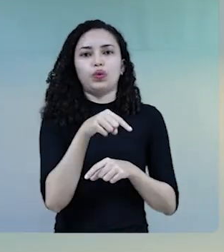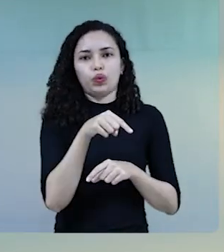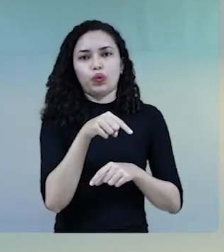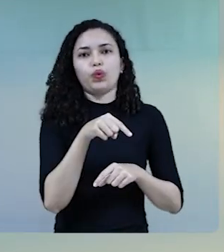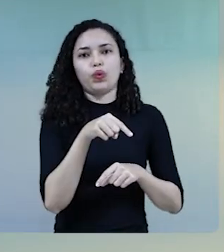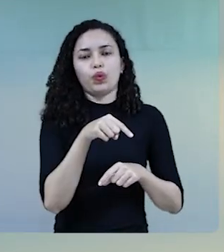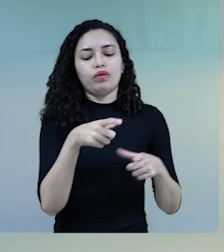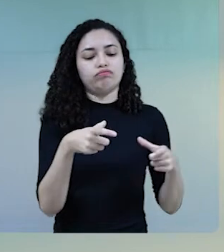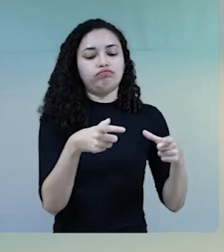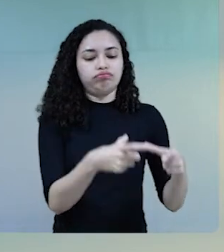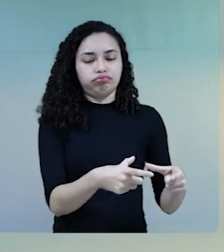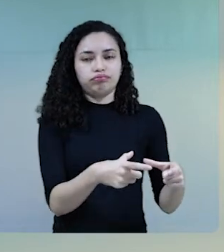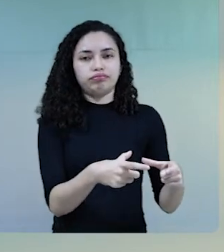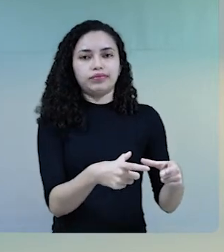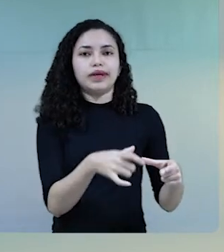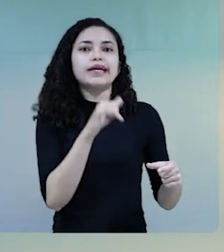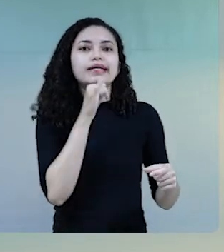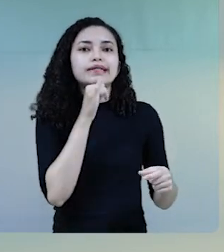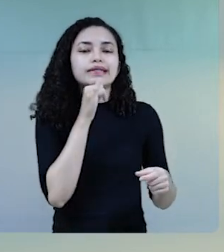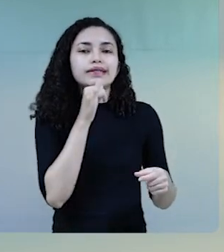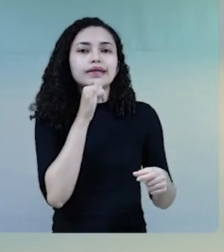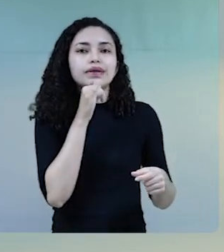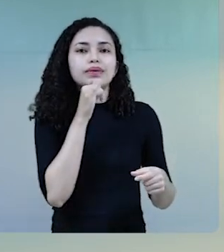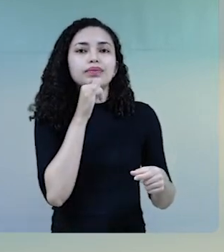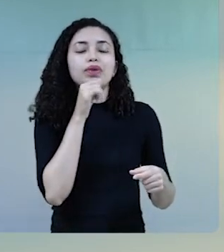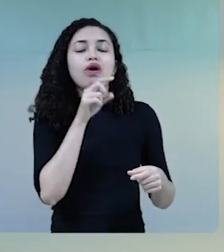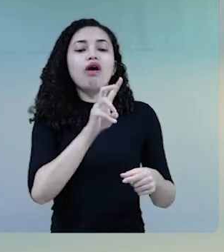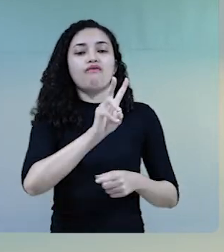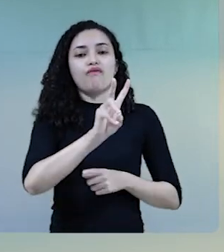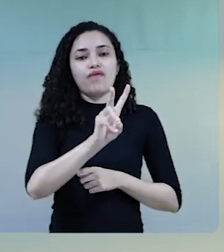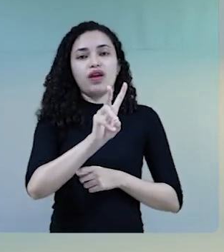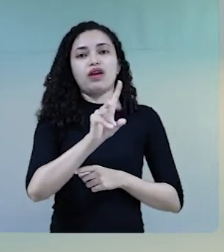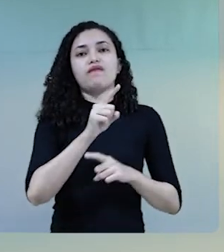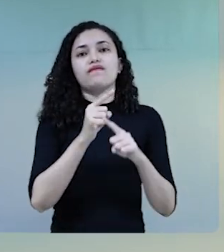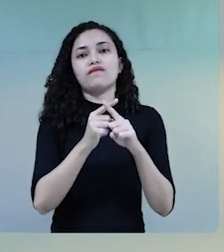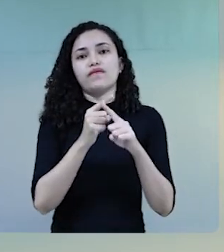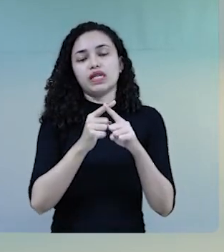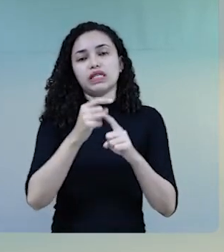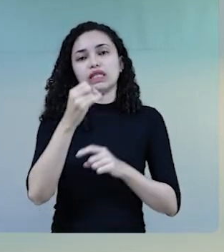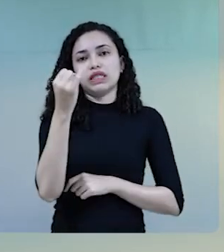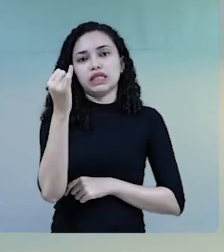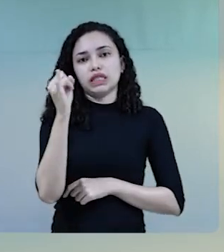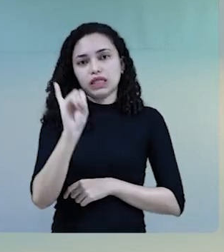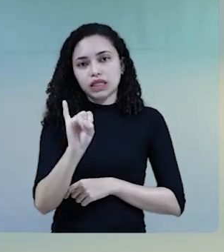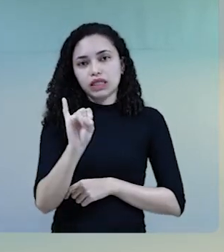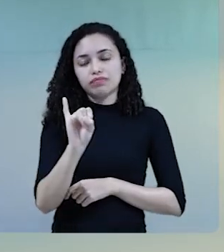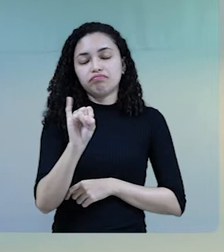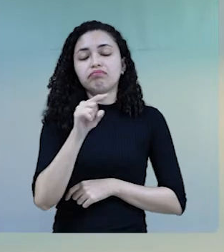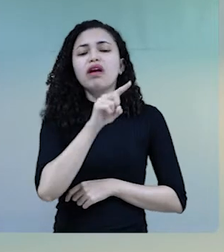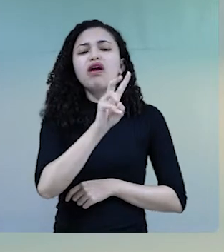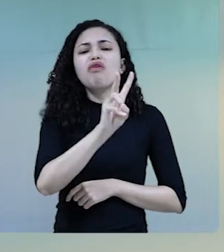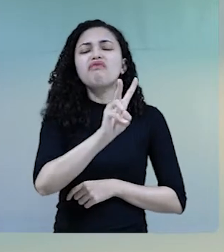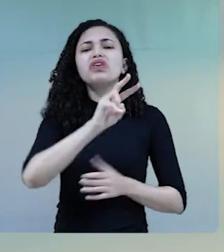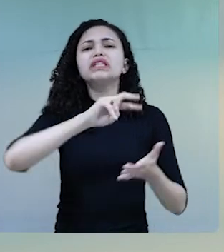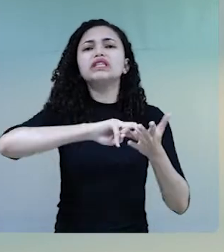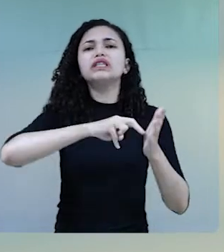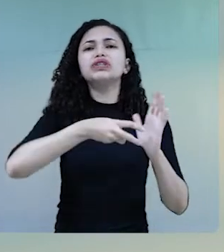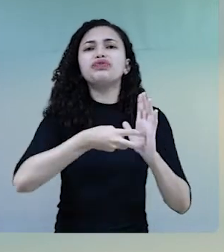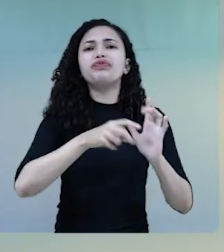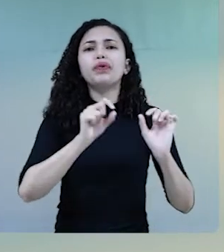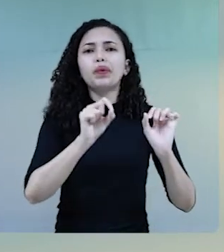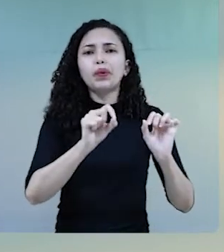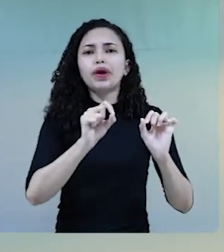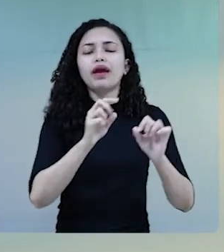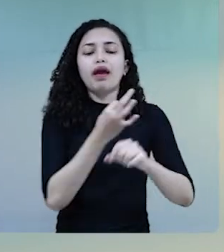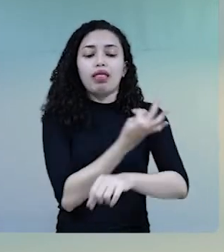tem a potência dada por V vezes I, lembrando que esse V, pessoal, que está bem aí, o V, que é de tensão, representa a mesma coisa